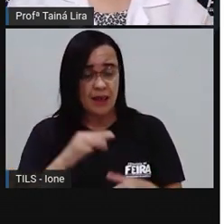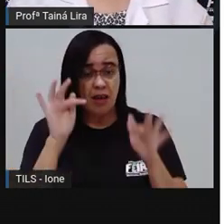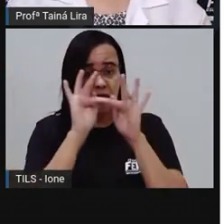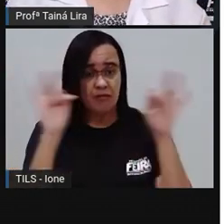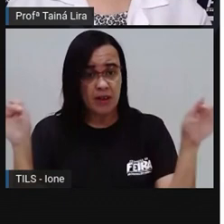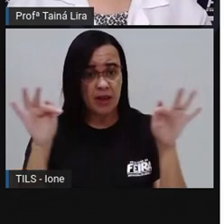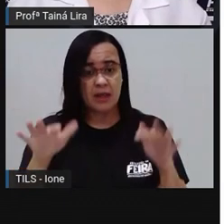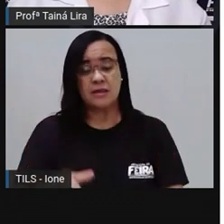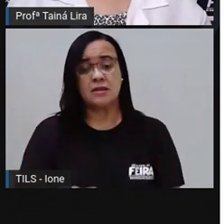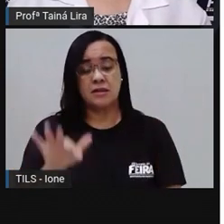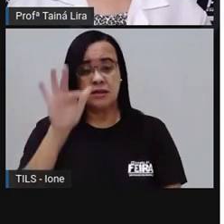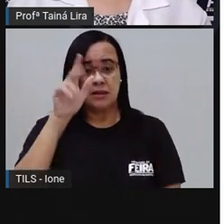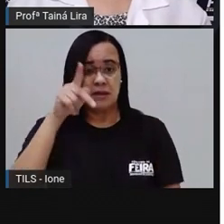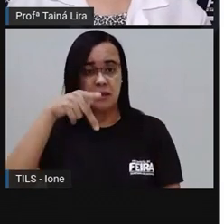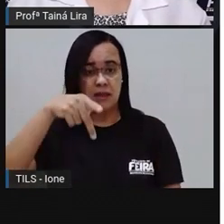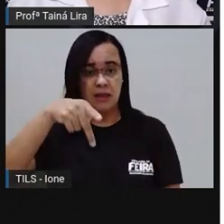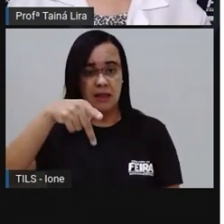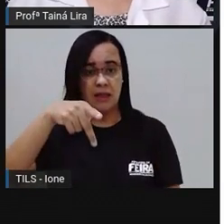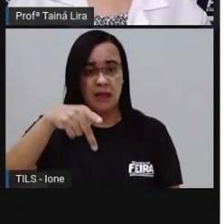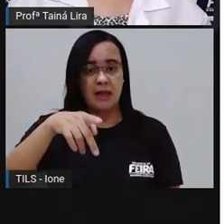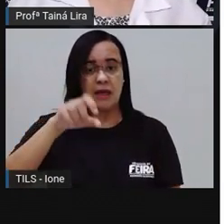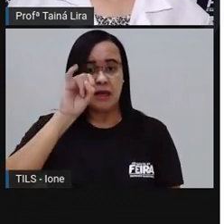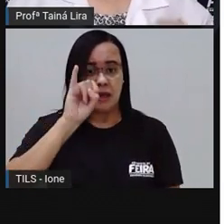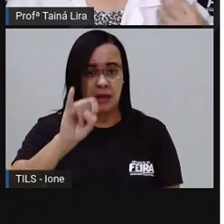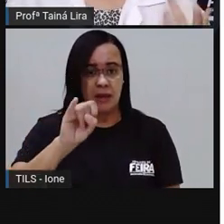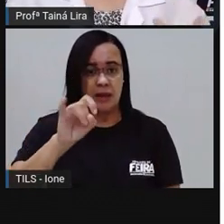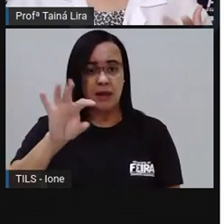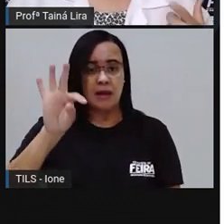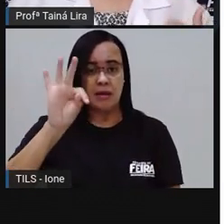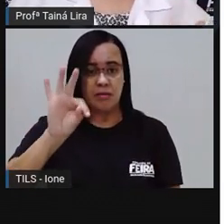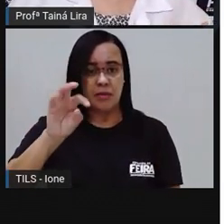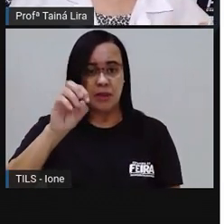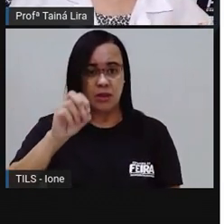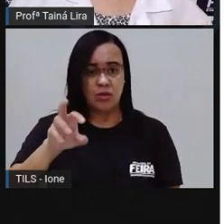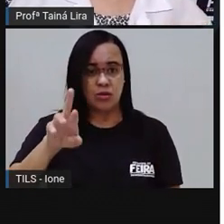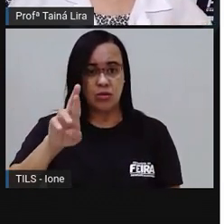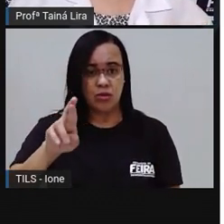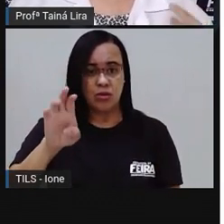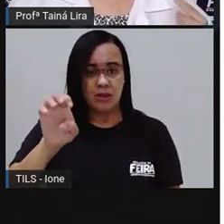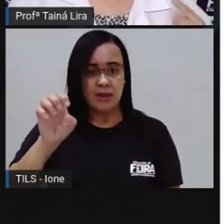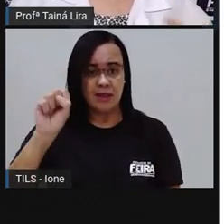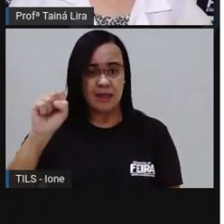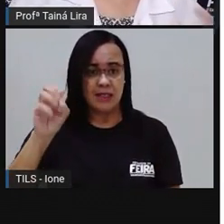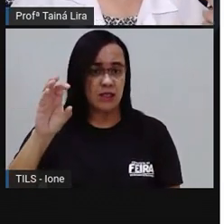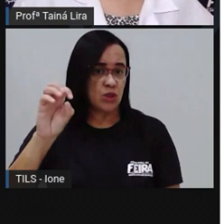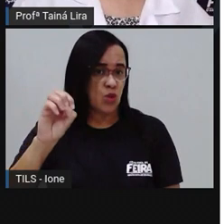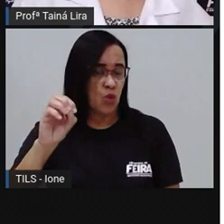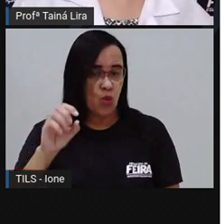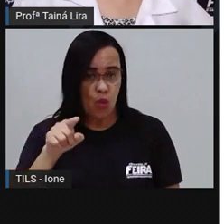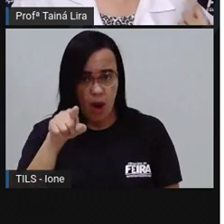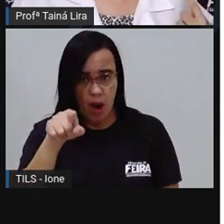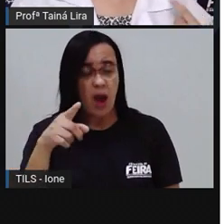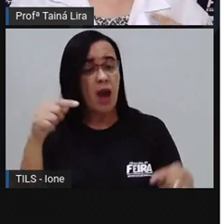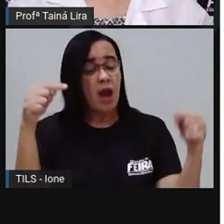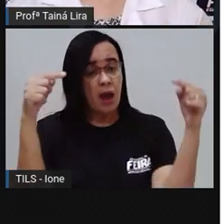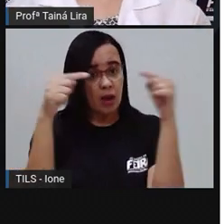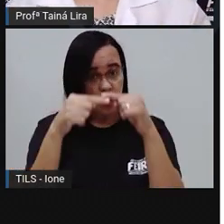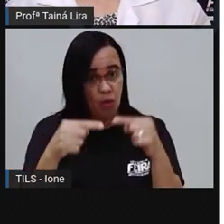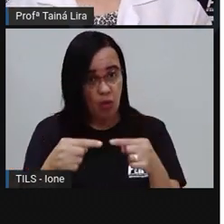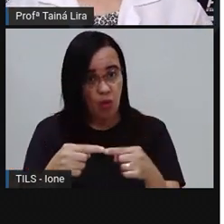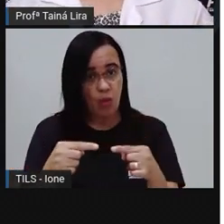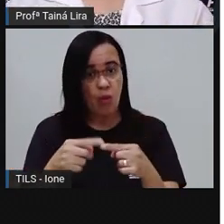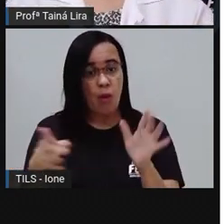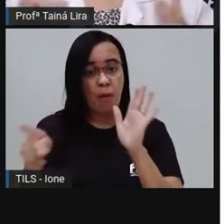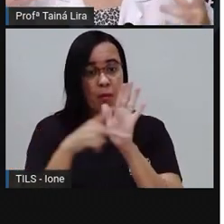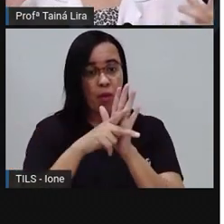que é esse bordão, é da apresentadora aqui, ó, Maria Menezes, que apresenta ali